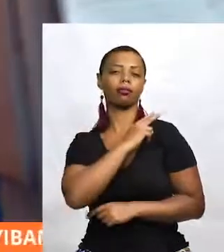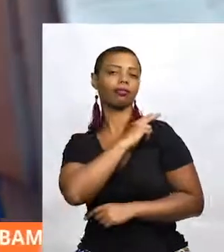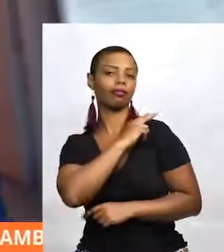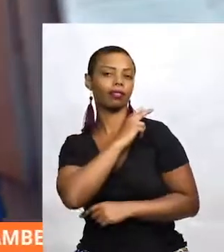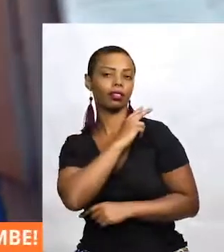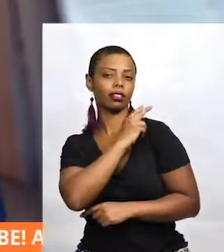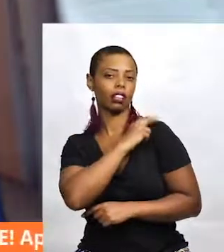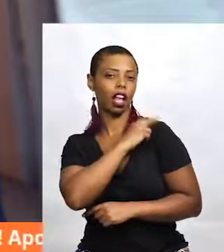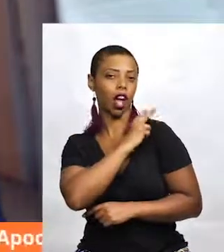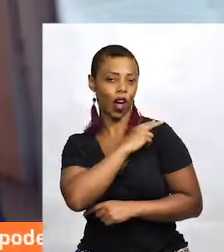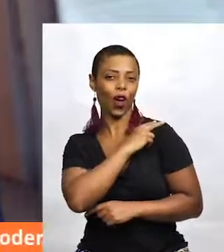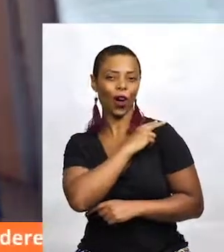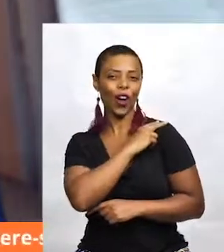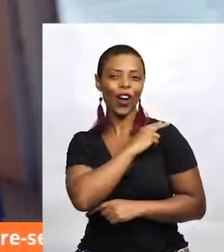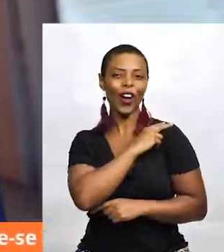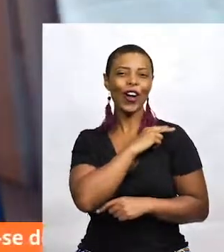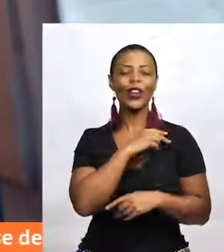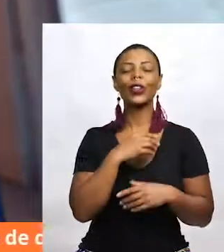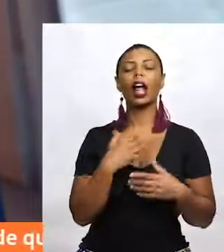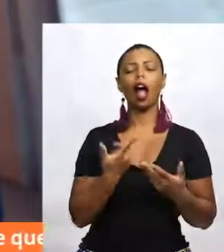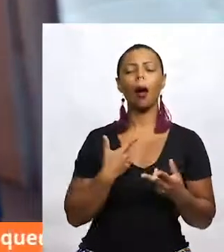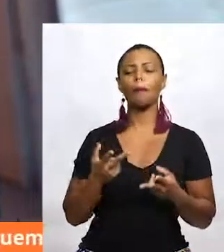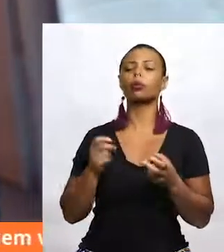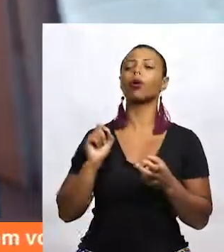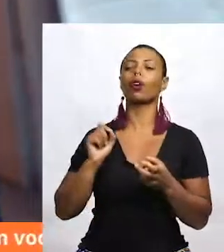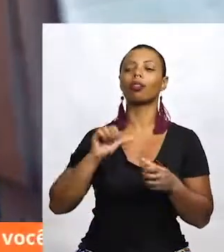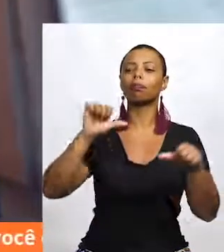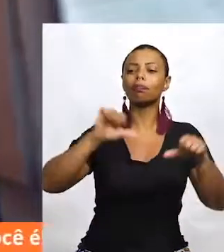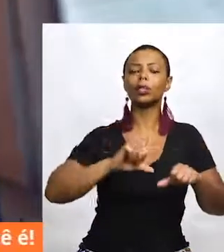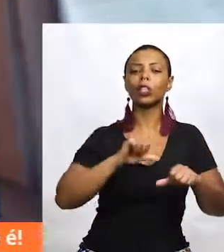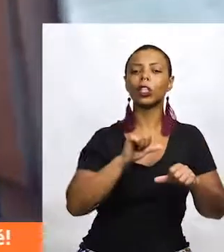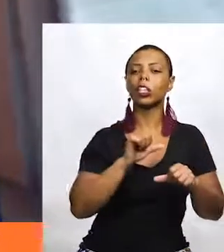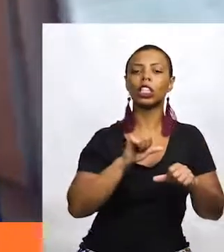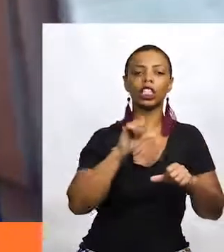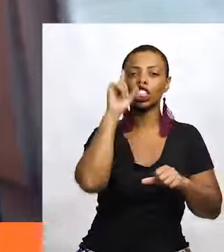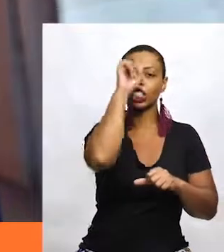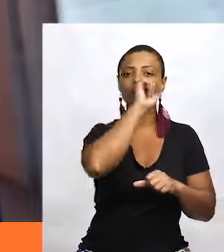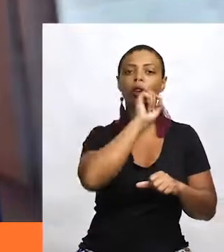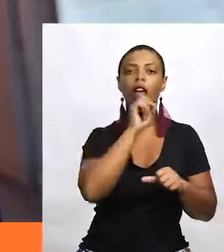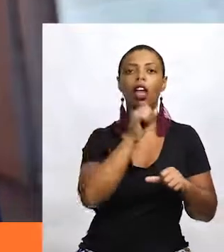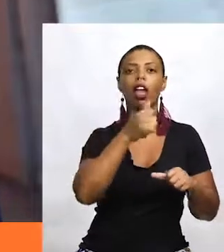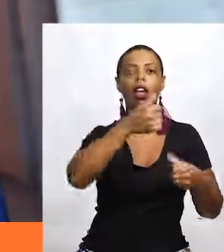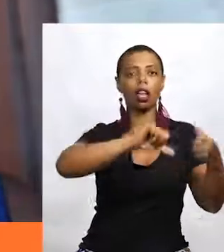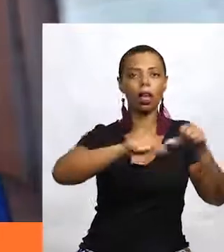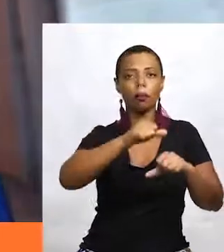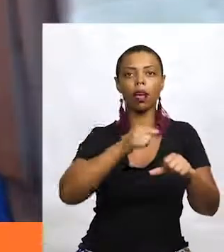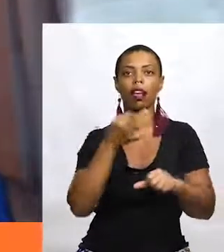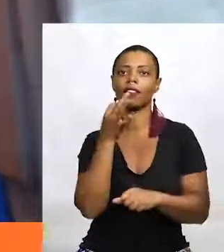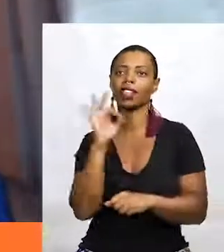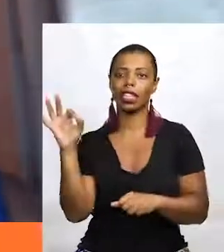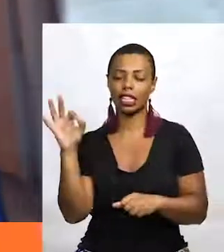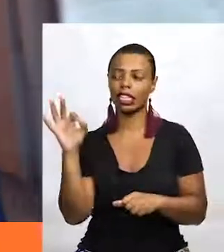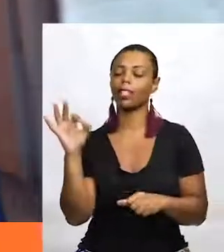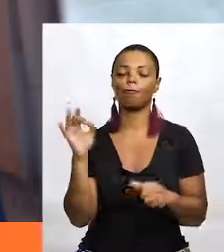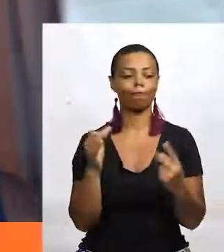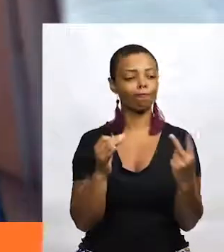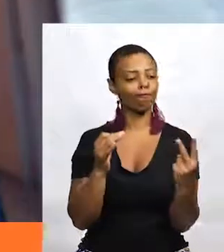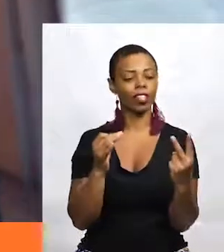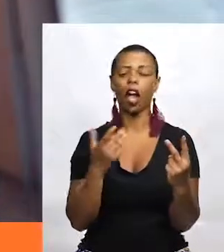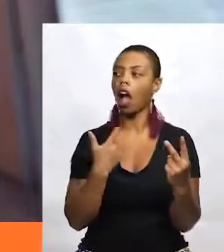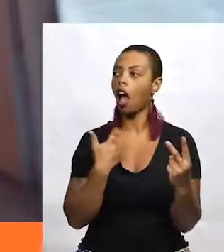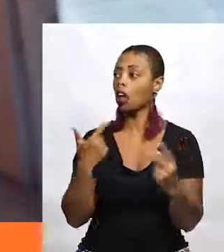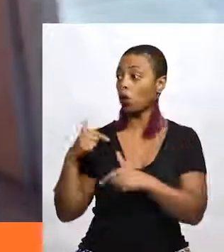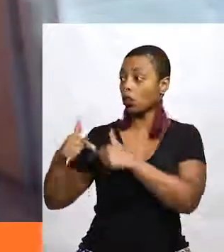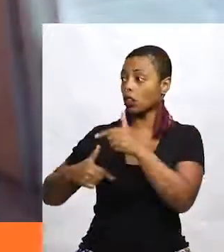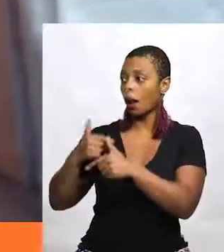colegial, e vi que as minhas principais deficiências eram química e física. Nesse momento, eu decidi pedir demissão do emprego e pegar um emprego